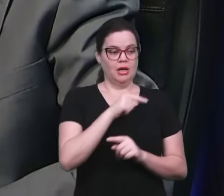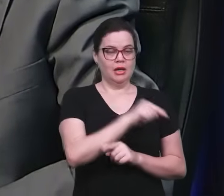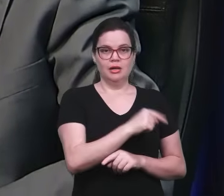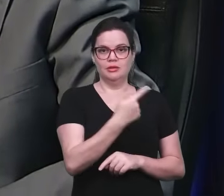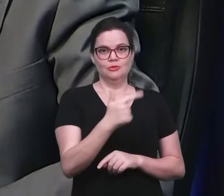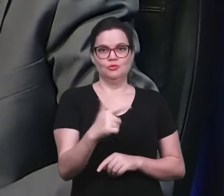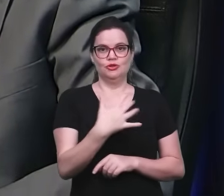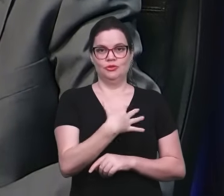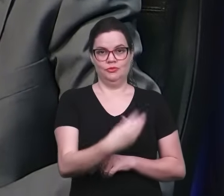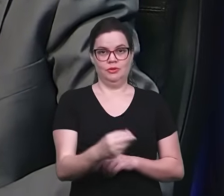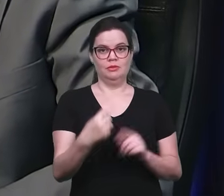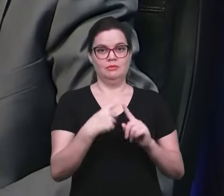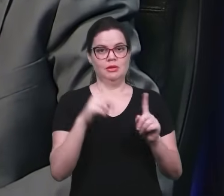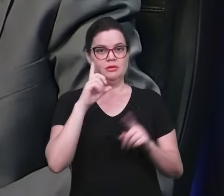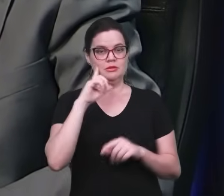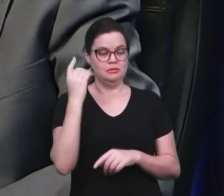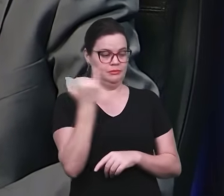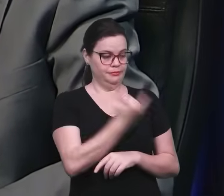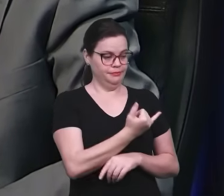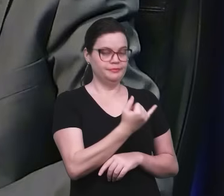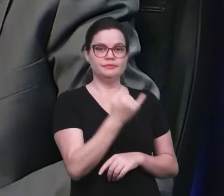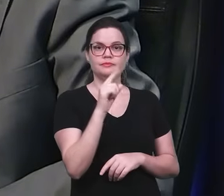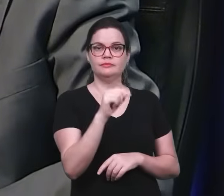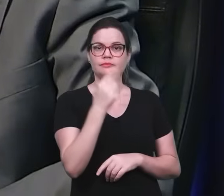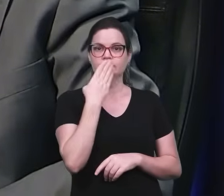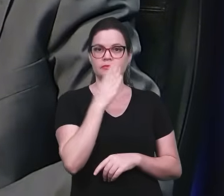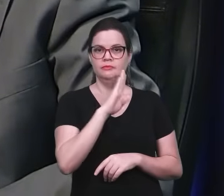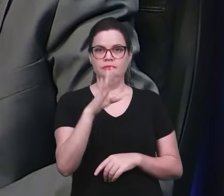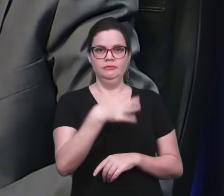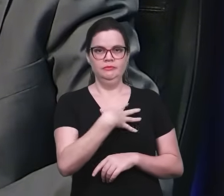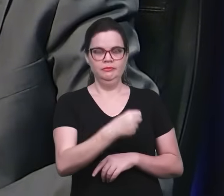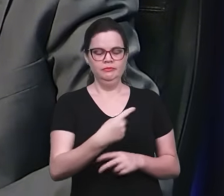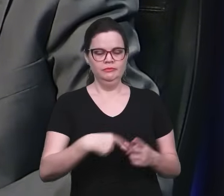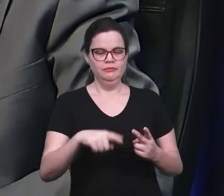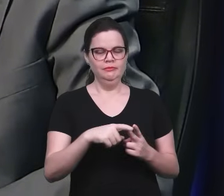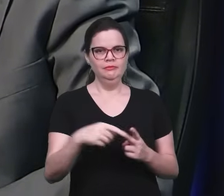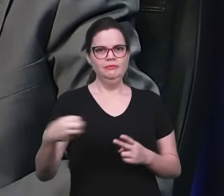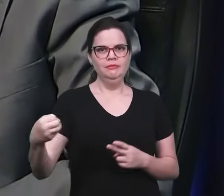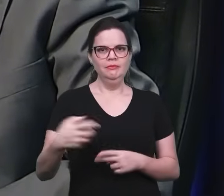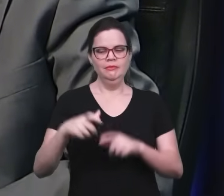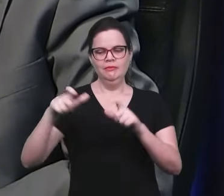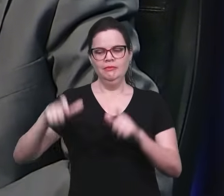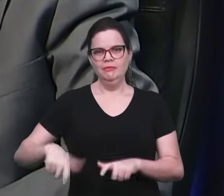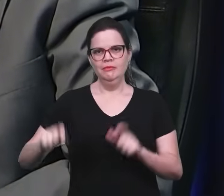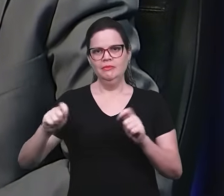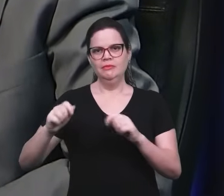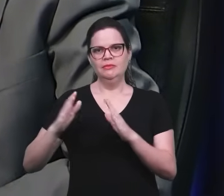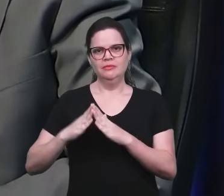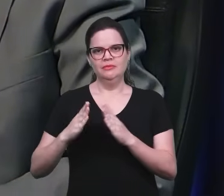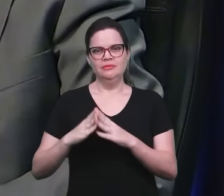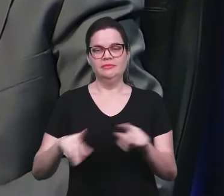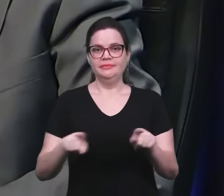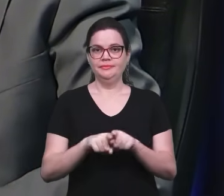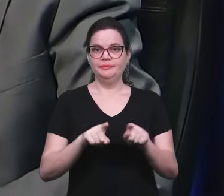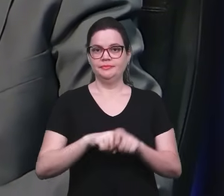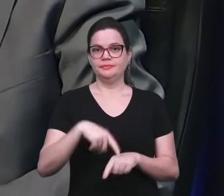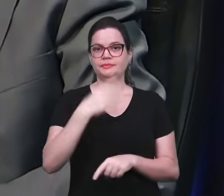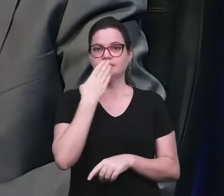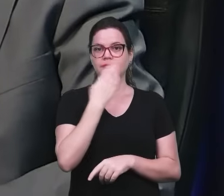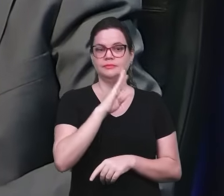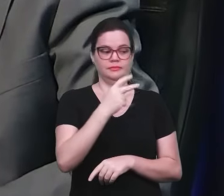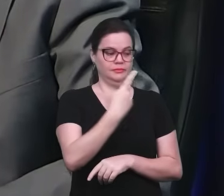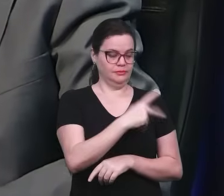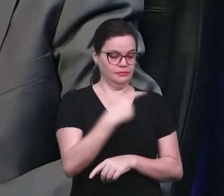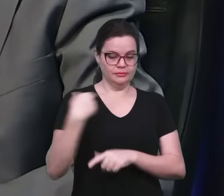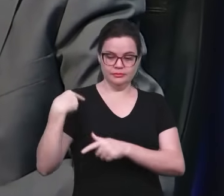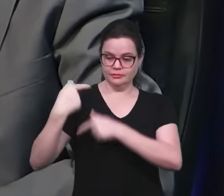Então Deus promete filhos, promete uma nova terra e promete que a sua descendência seria numerosa na terra,